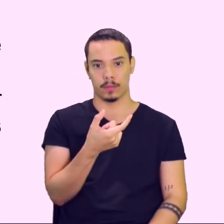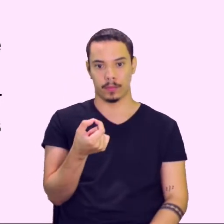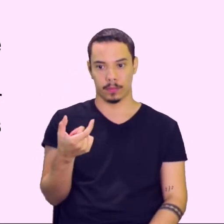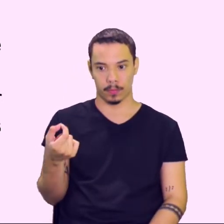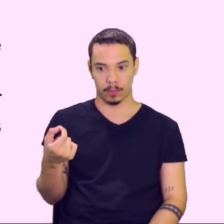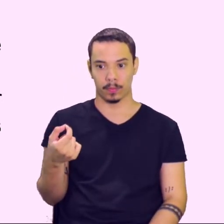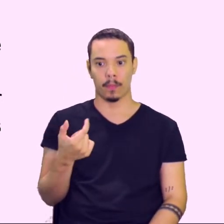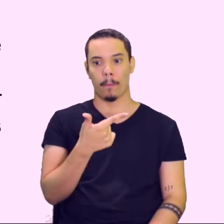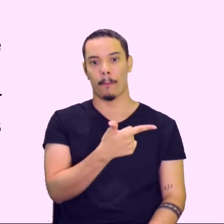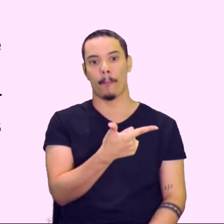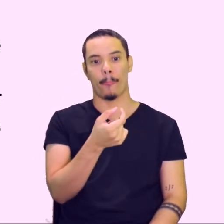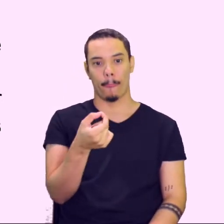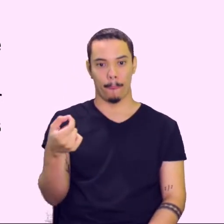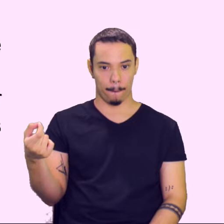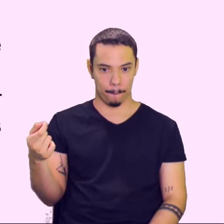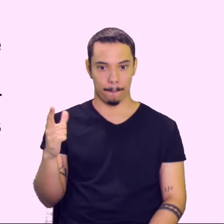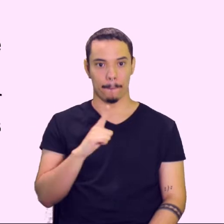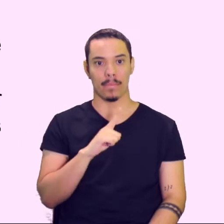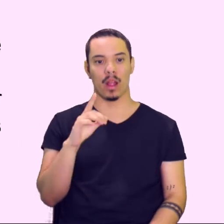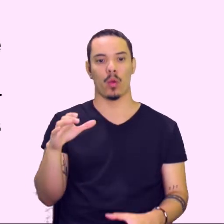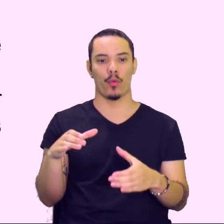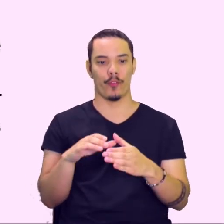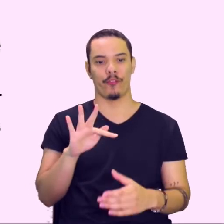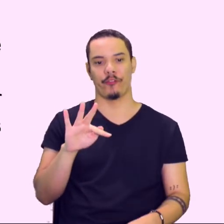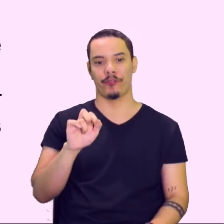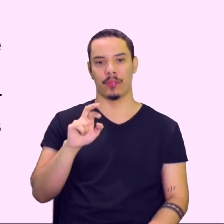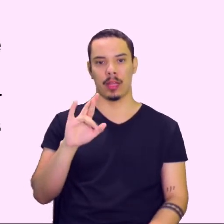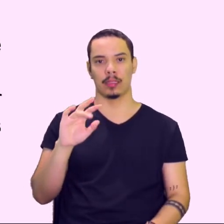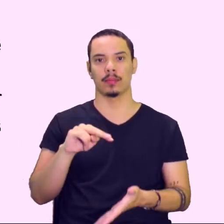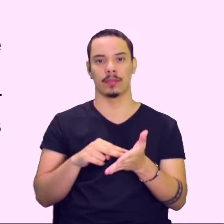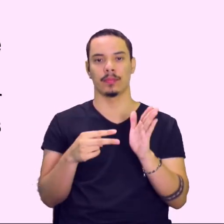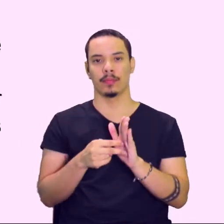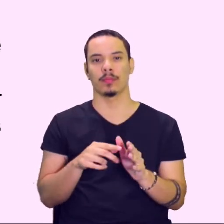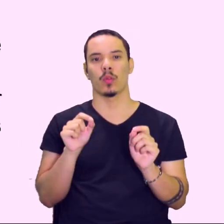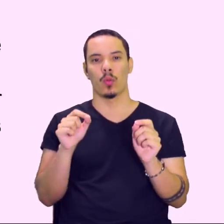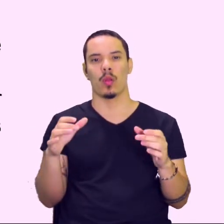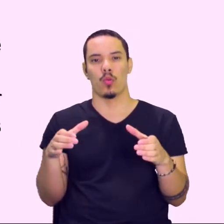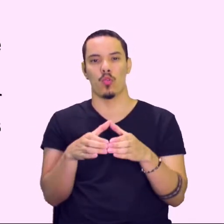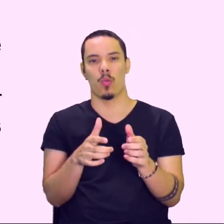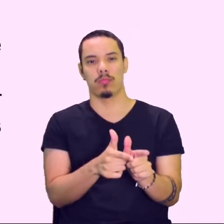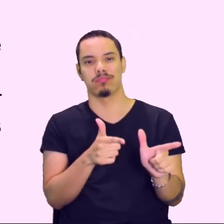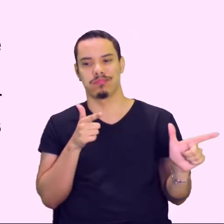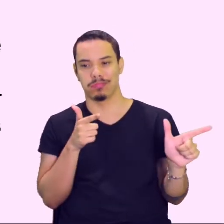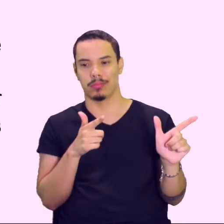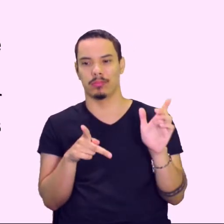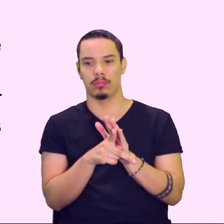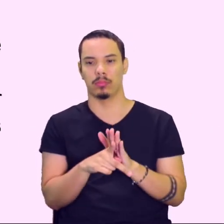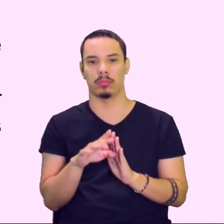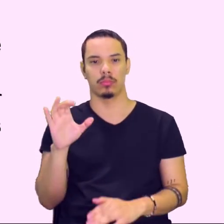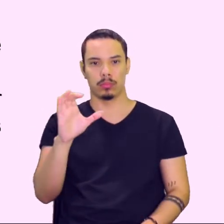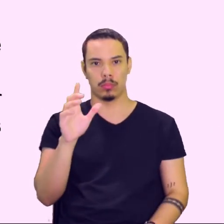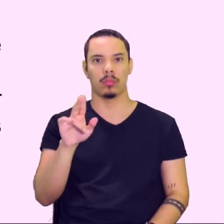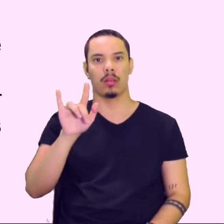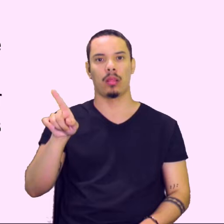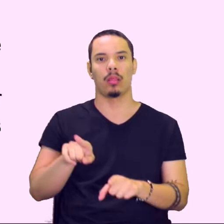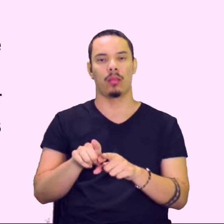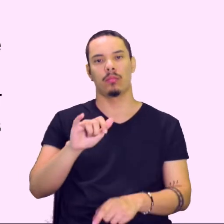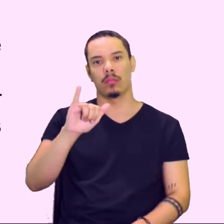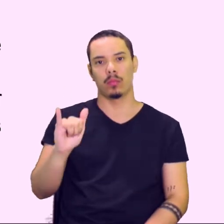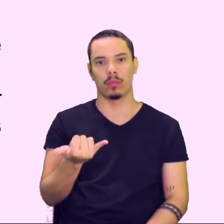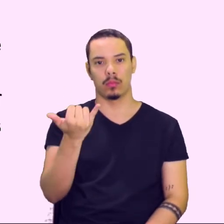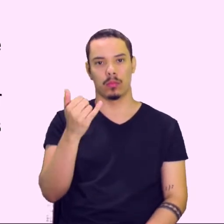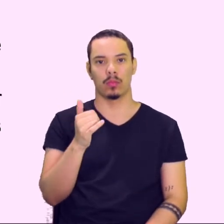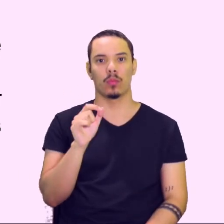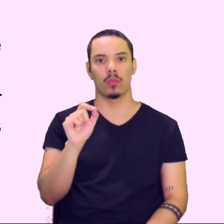né, que é uma facção criminosa muito intensa lá na Colômbia, que usa a Amazônia para levar